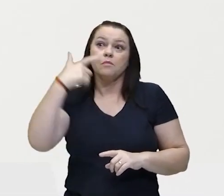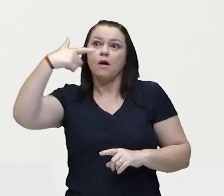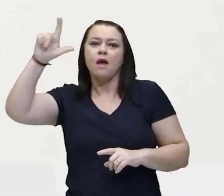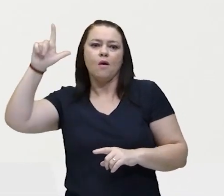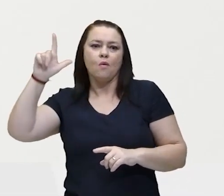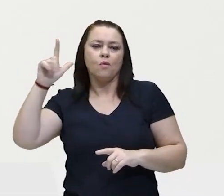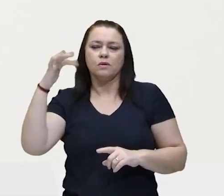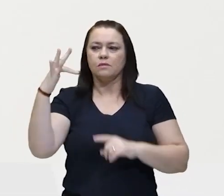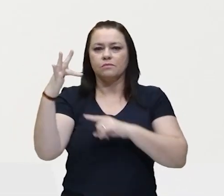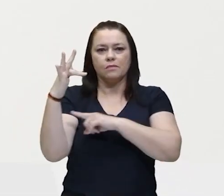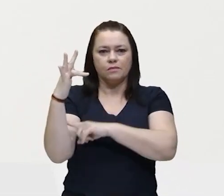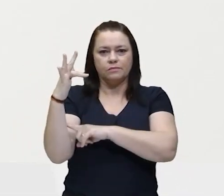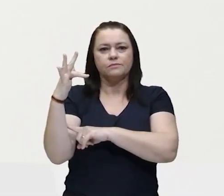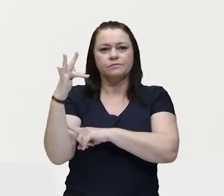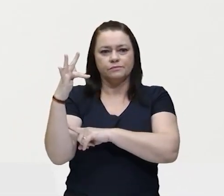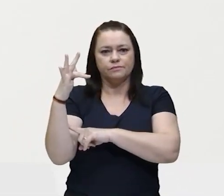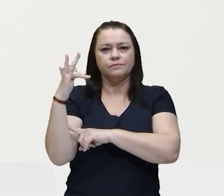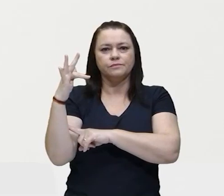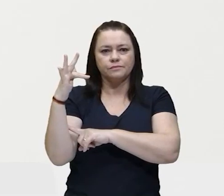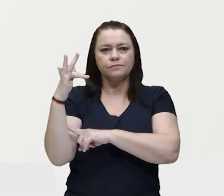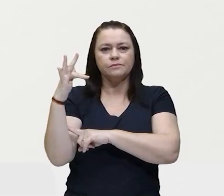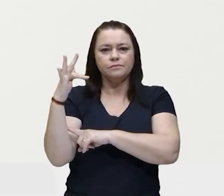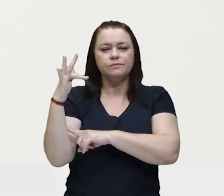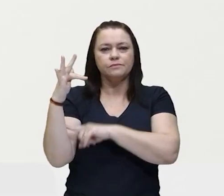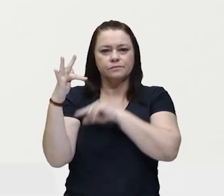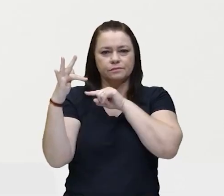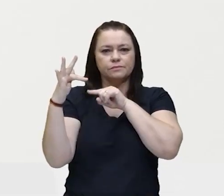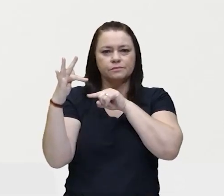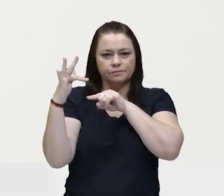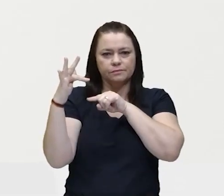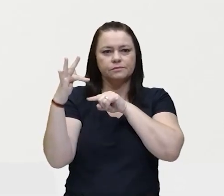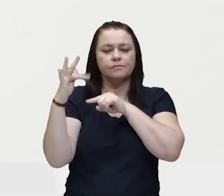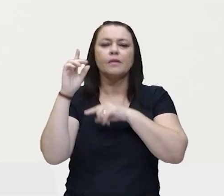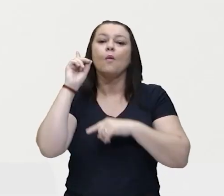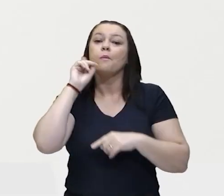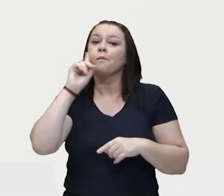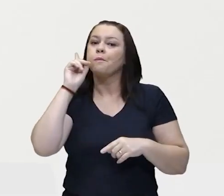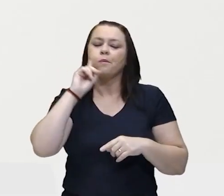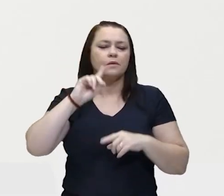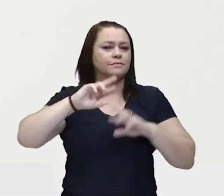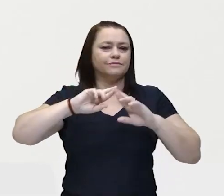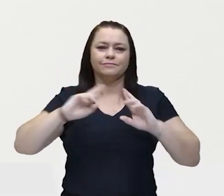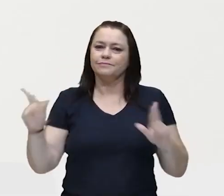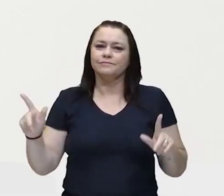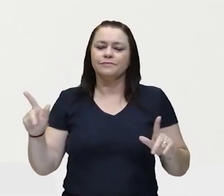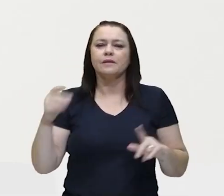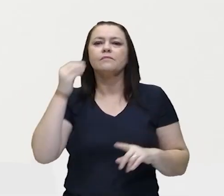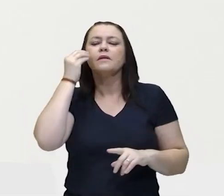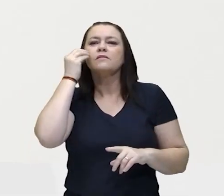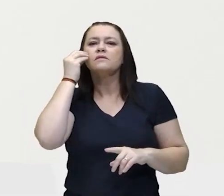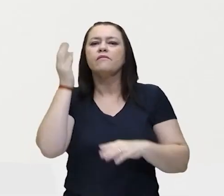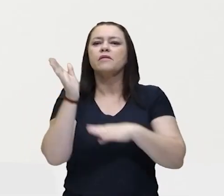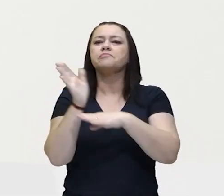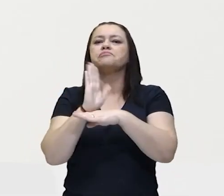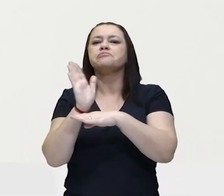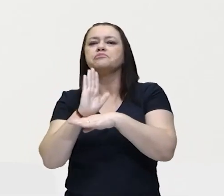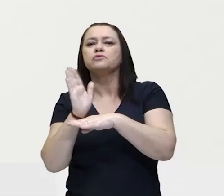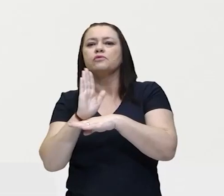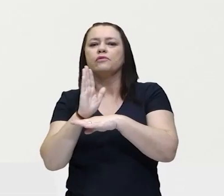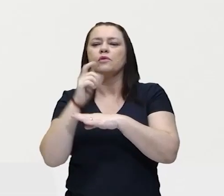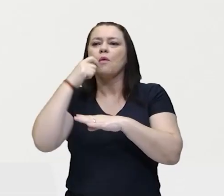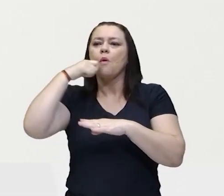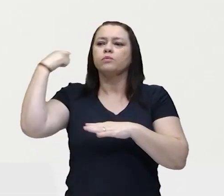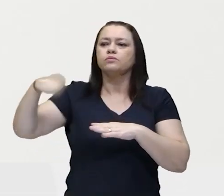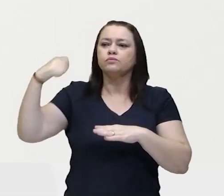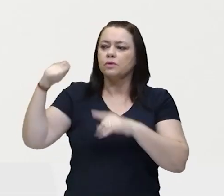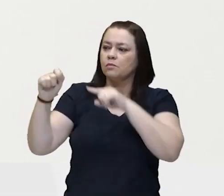Você usa o Fahrenheit, tá? Nos Estados Unidos, por exemplo, quando você assistir um filme, você vai observar que lá os termômetros trabalham